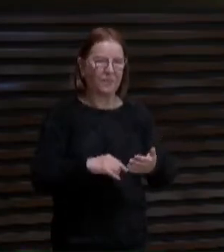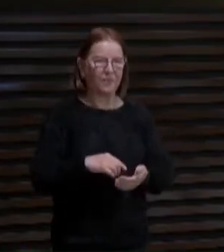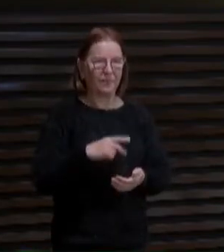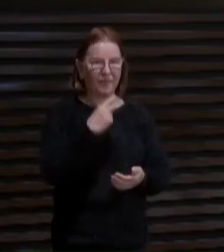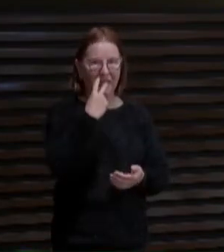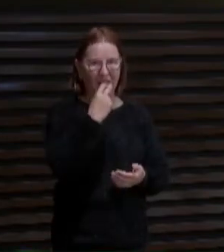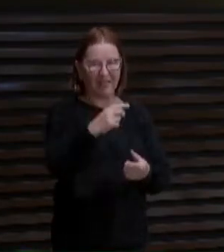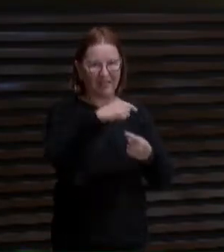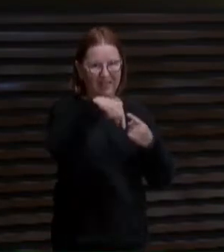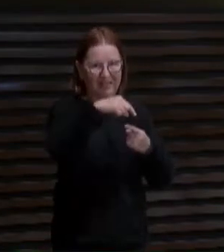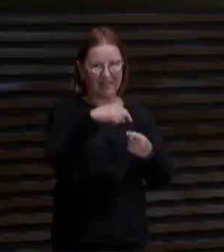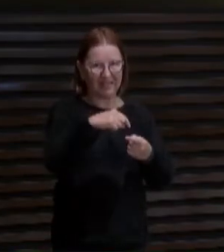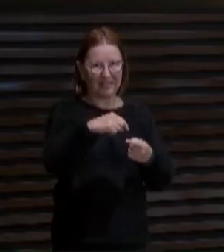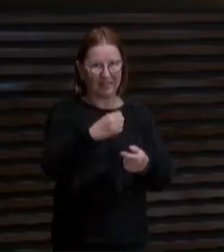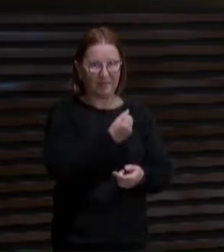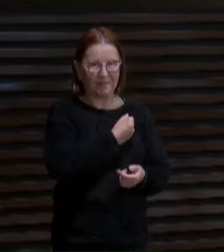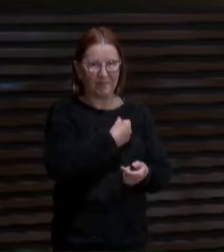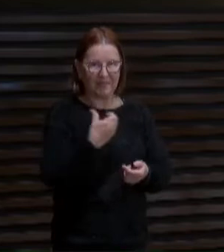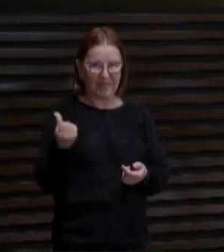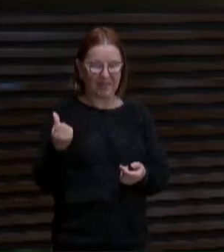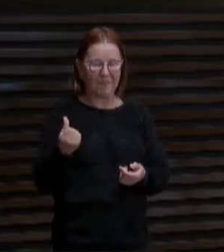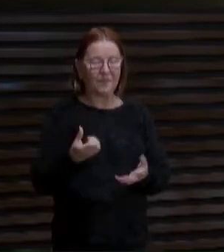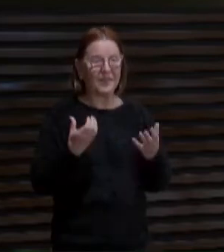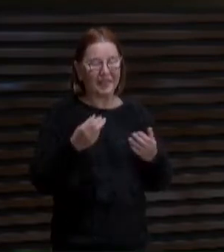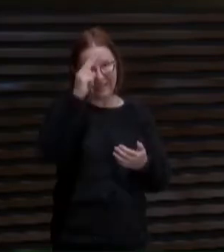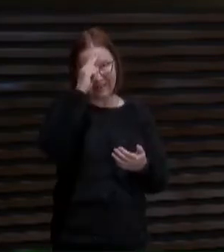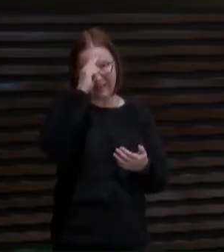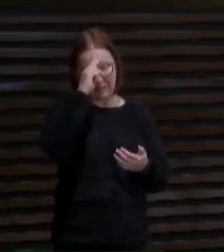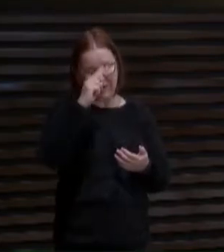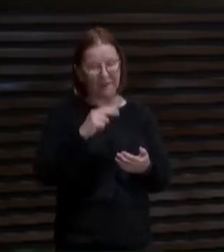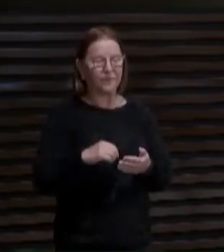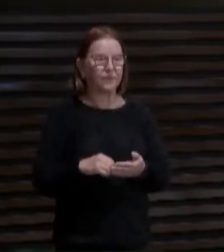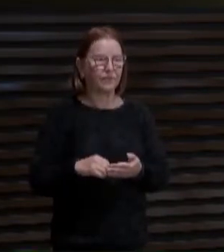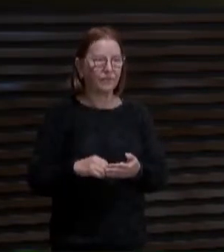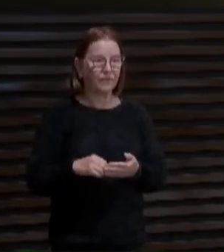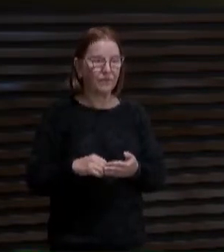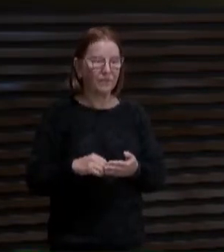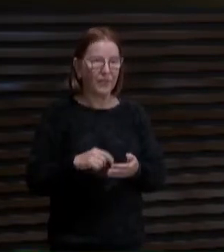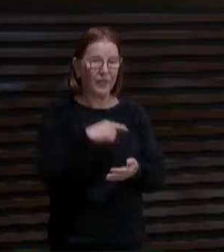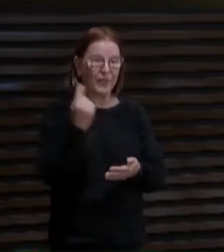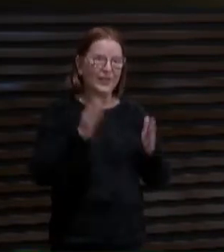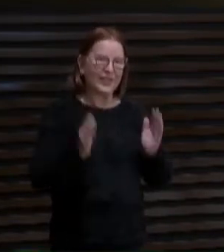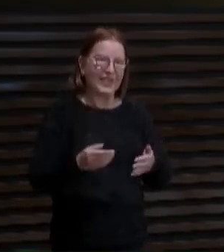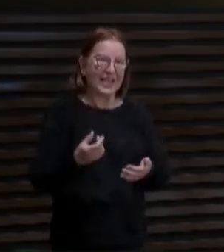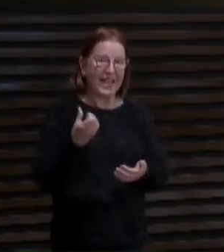antes de começar que nós estamos no sexto estudo